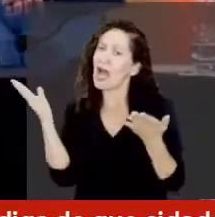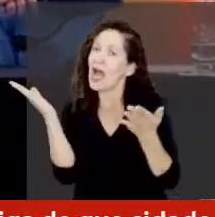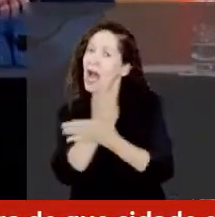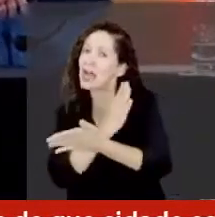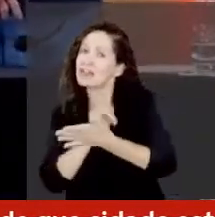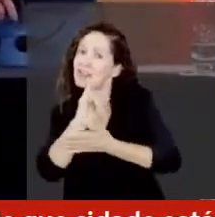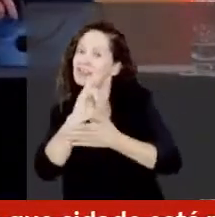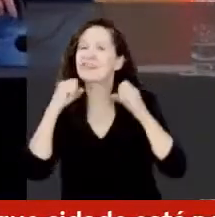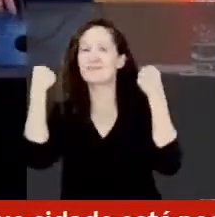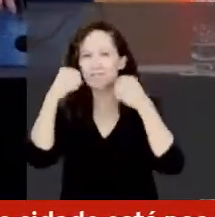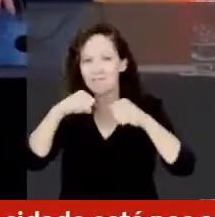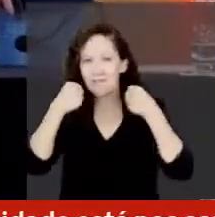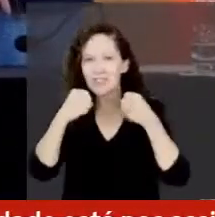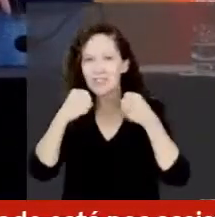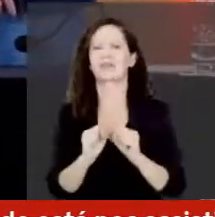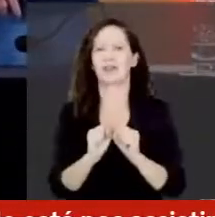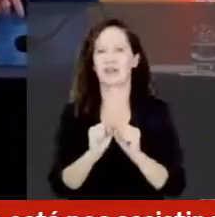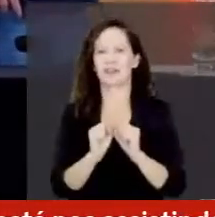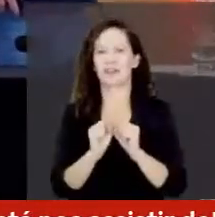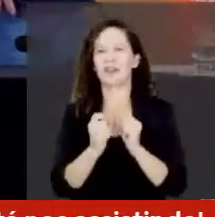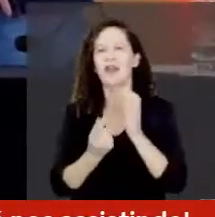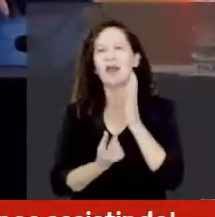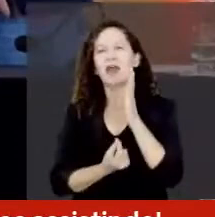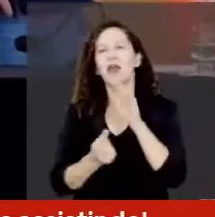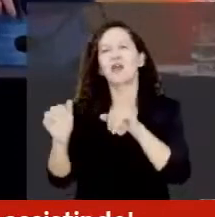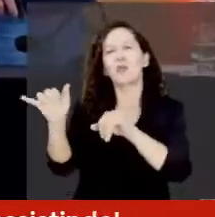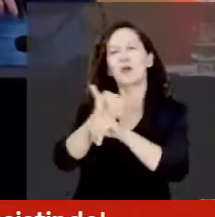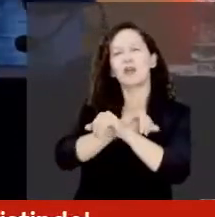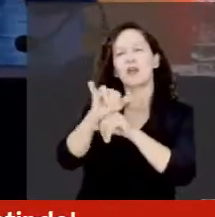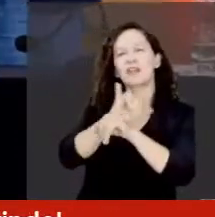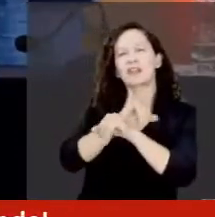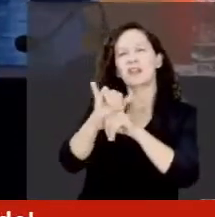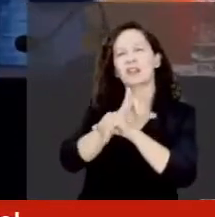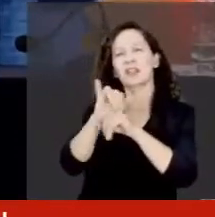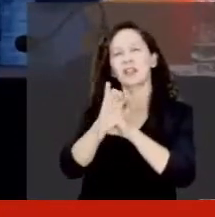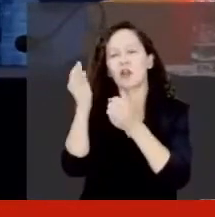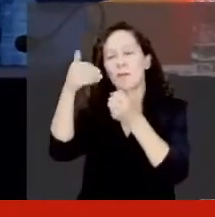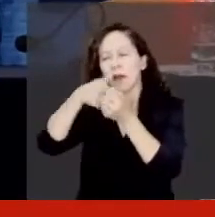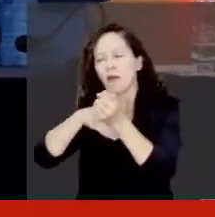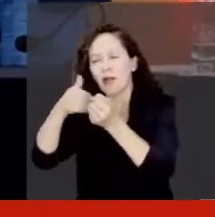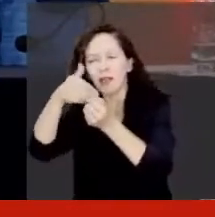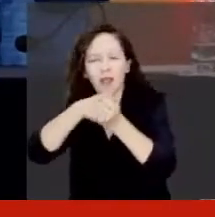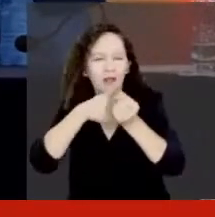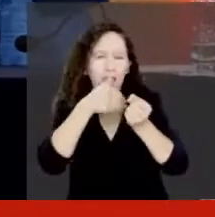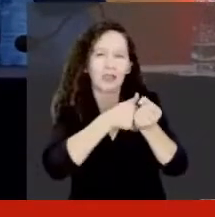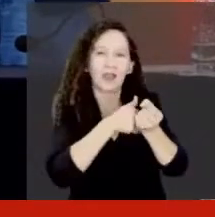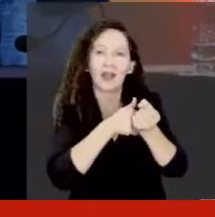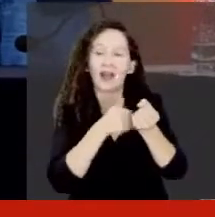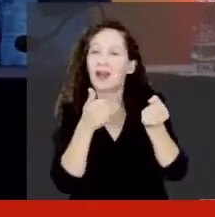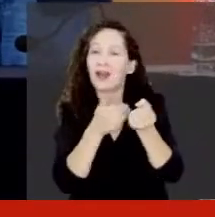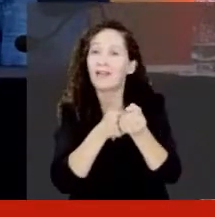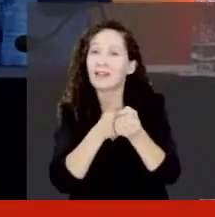Que na próxima reunião, a cada homem na mesa tem uma mulher. Aê!